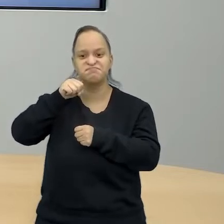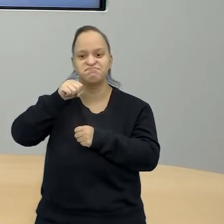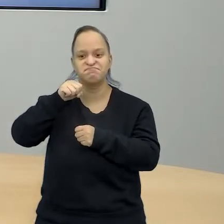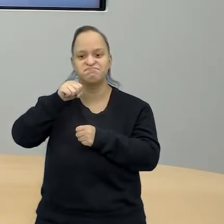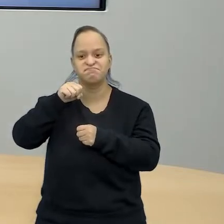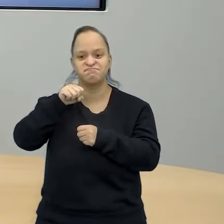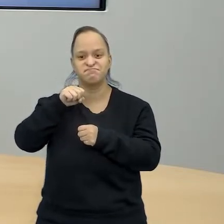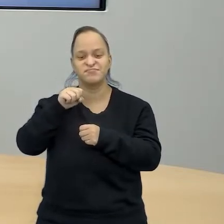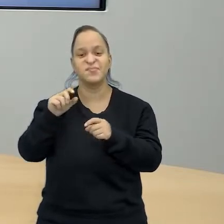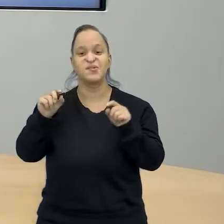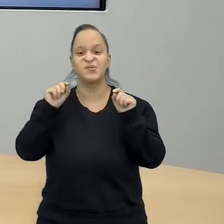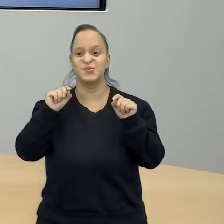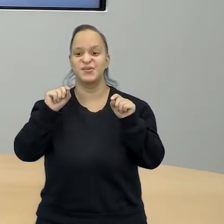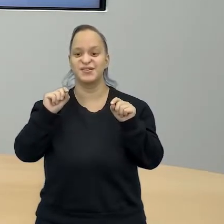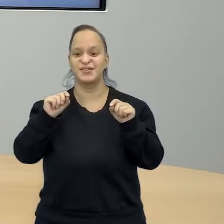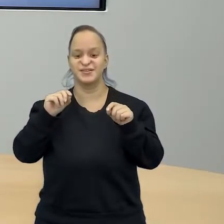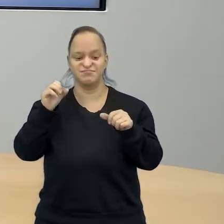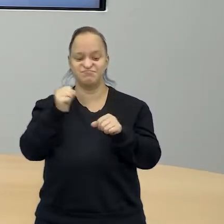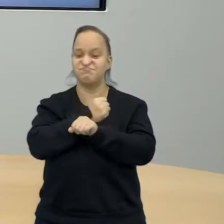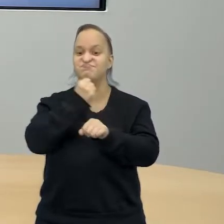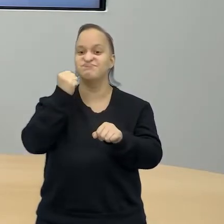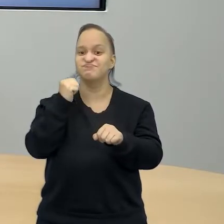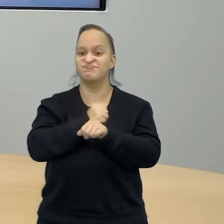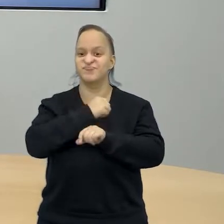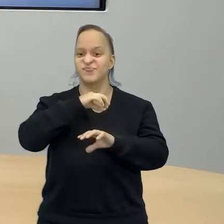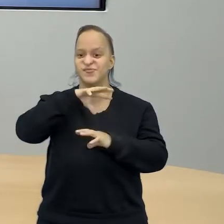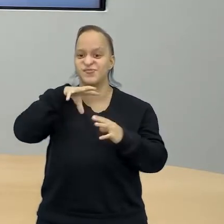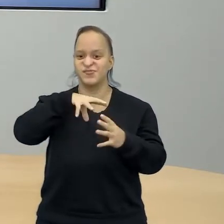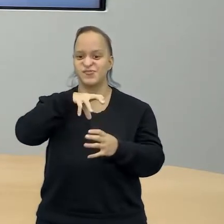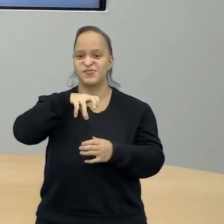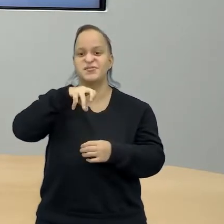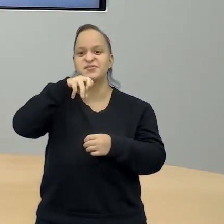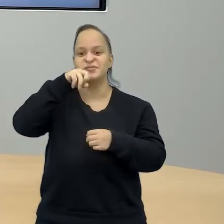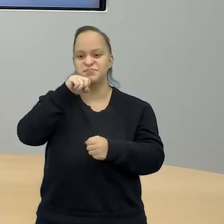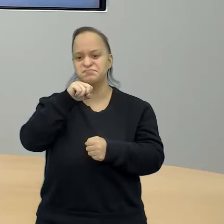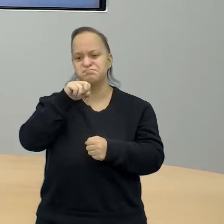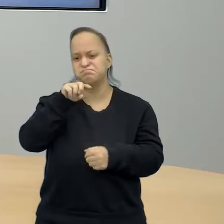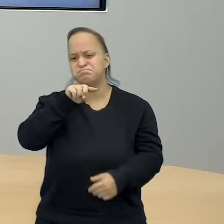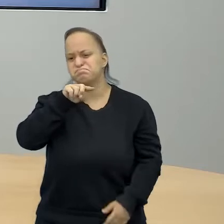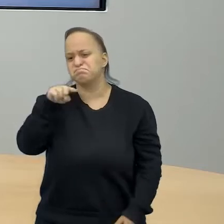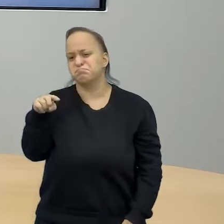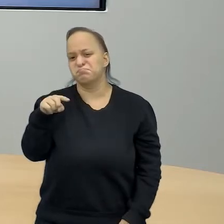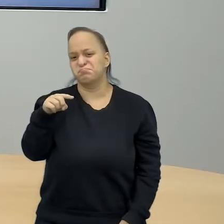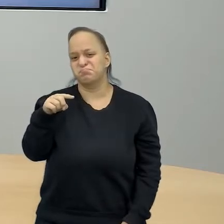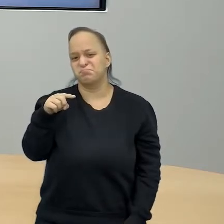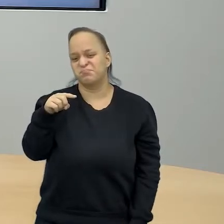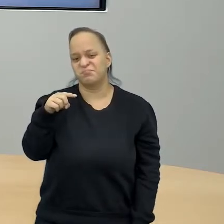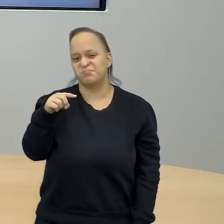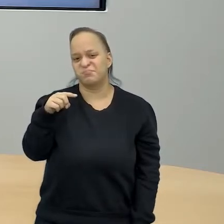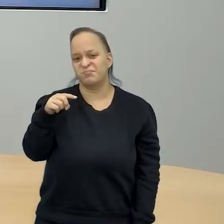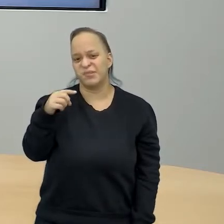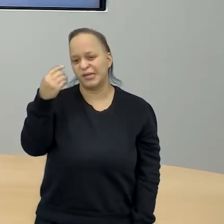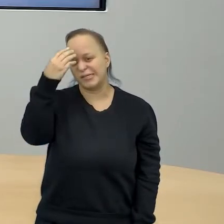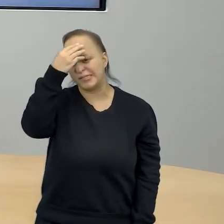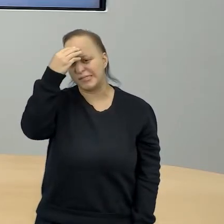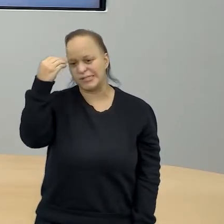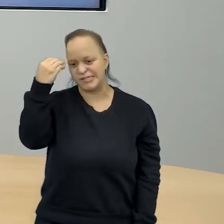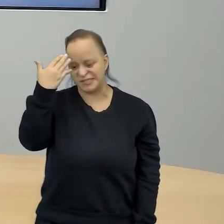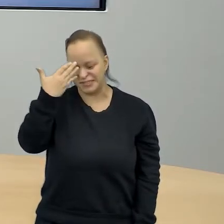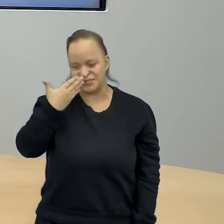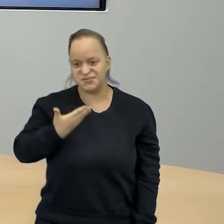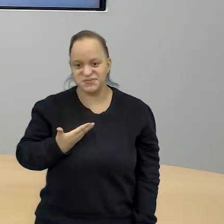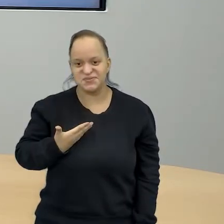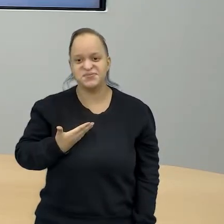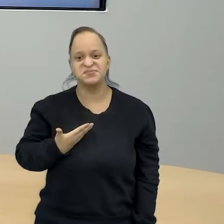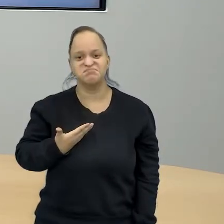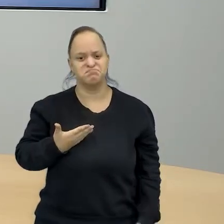Construção Sustentável. Tá? E para você que não se lembra de mim, eu sou um professor